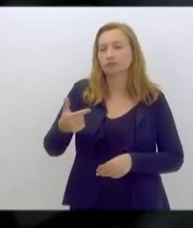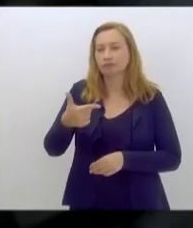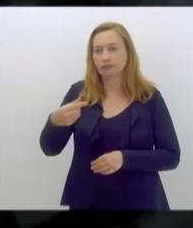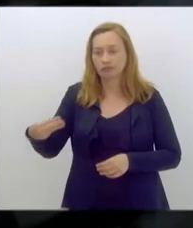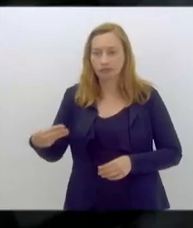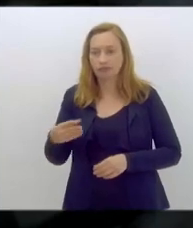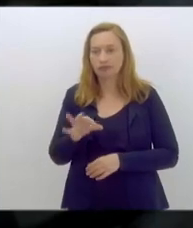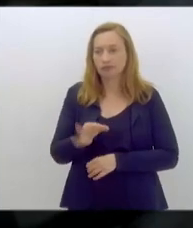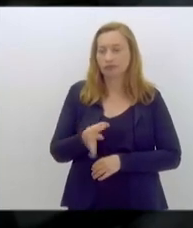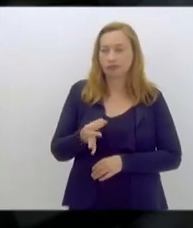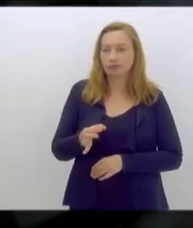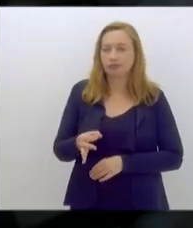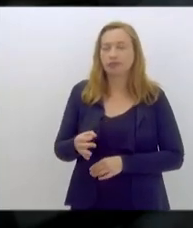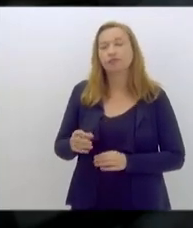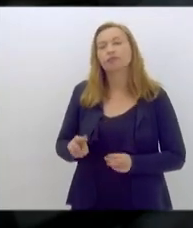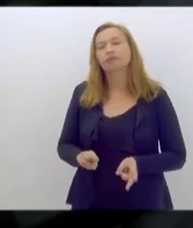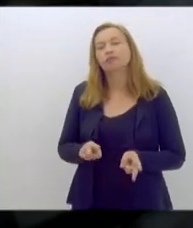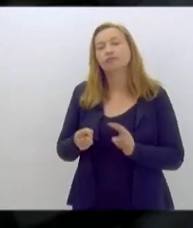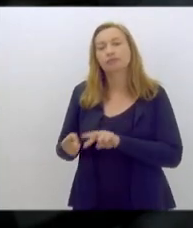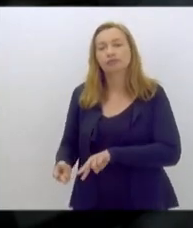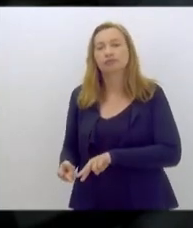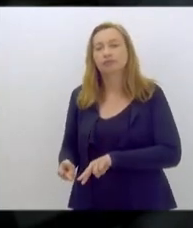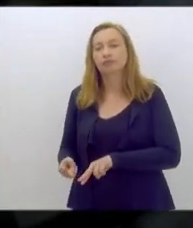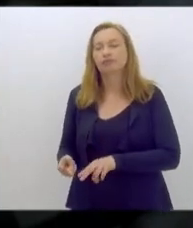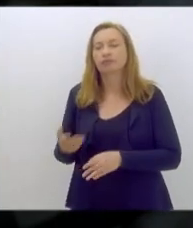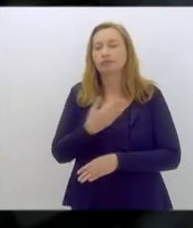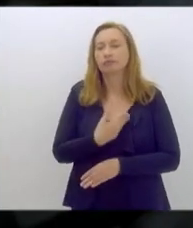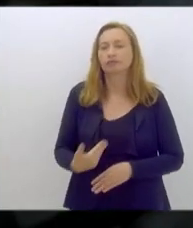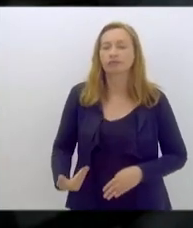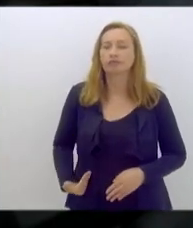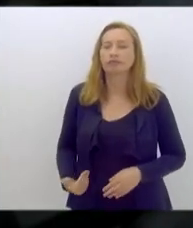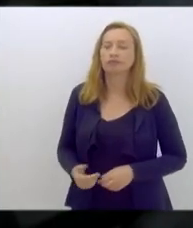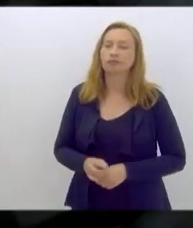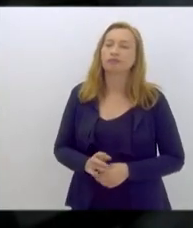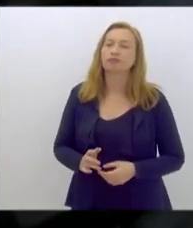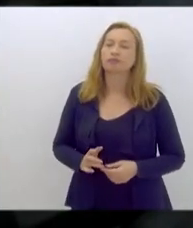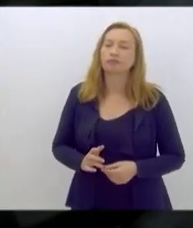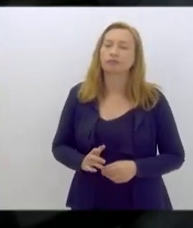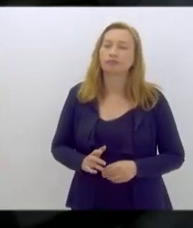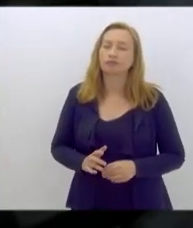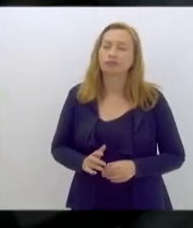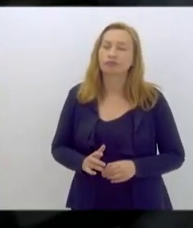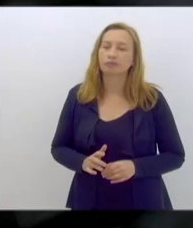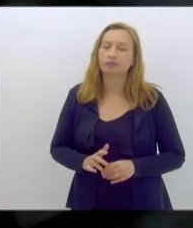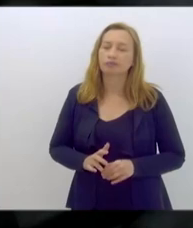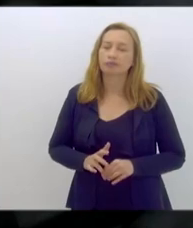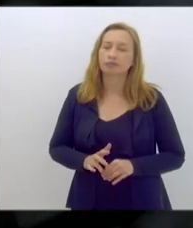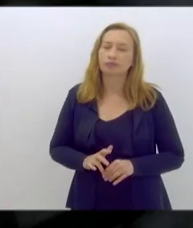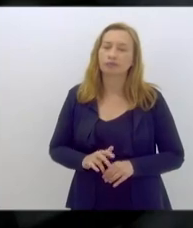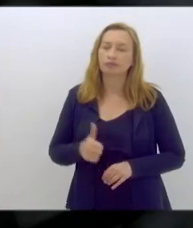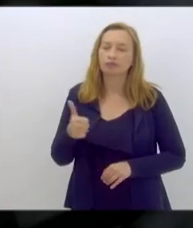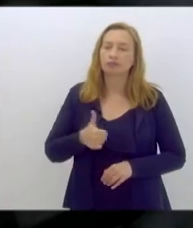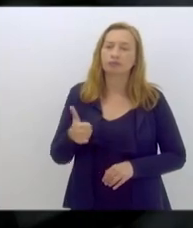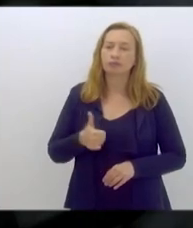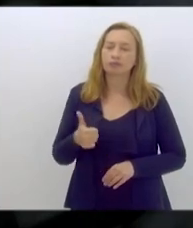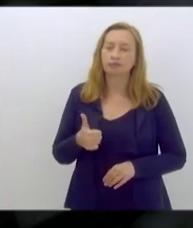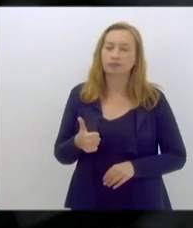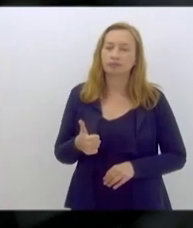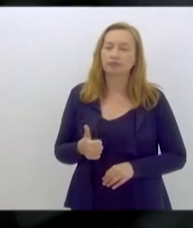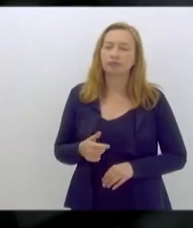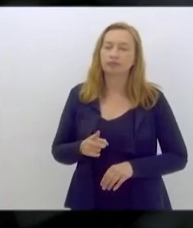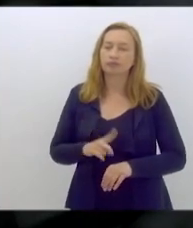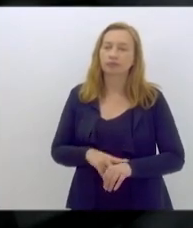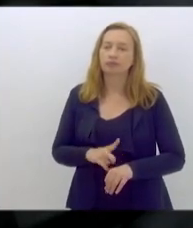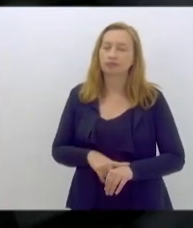nós estaremos encaminhando o governo estará encaminhando ainda no primeiro semestre 2023 para que